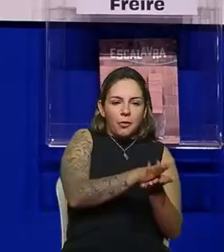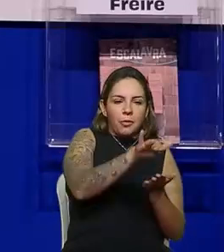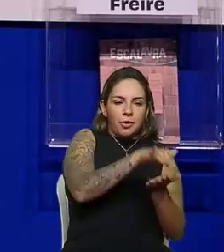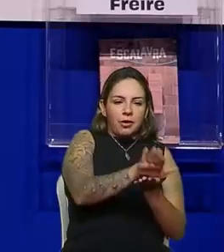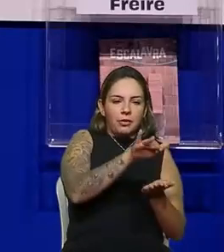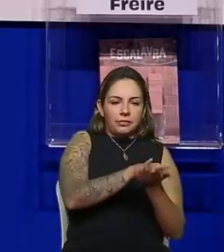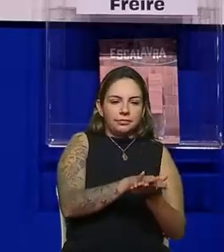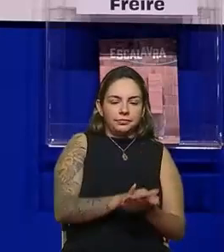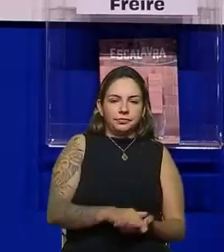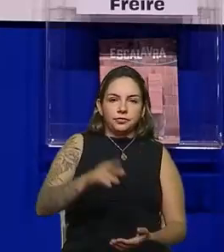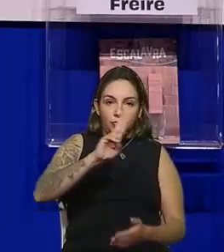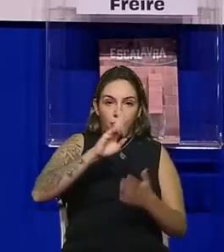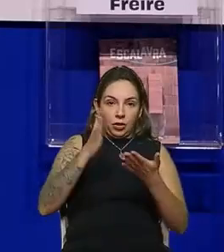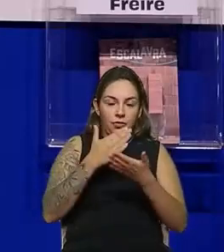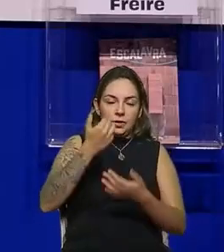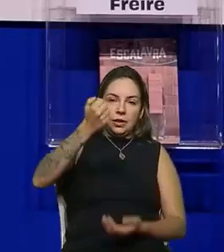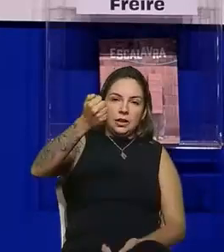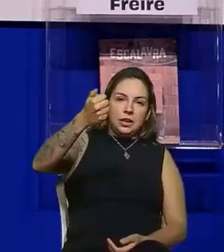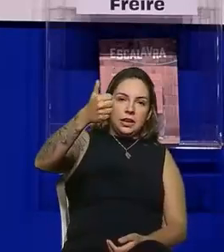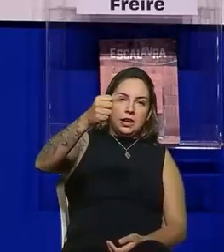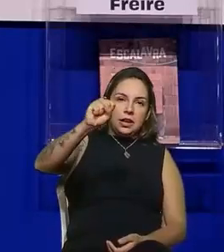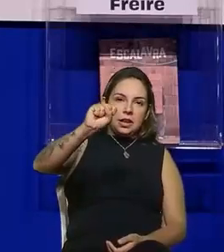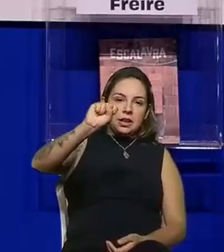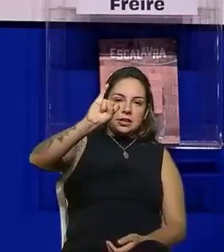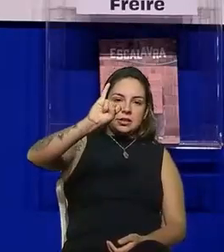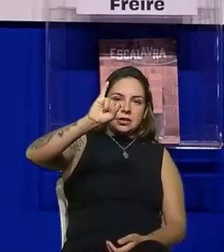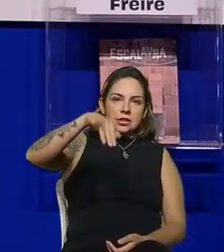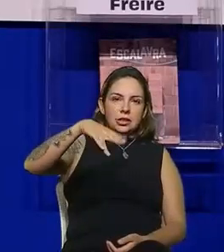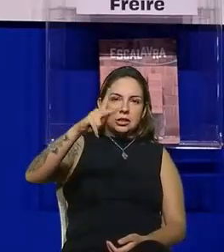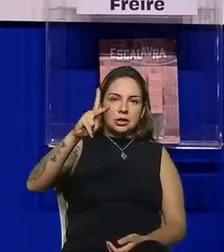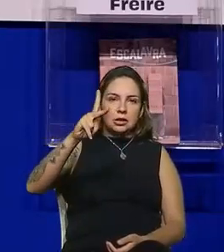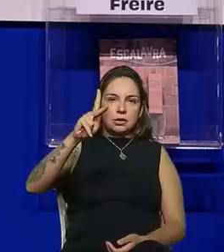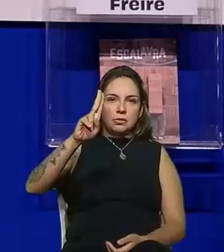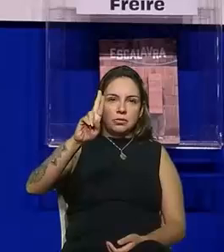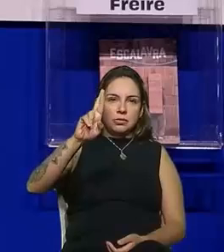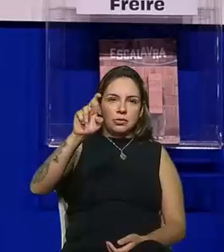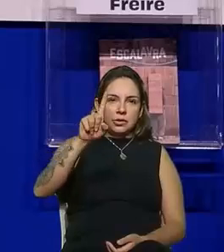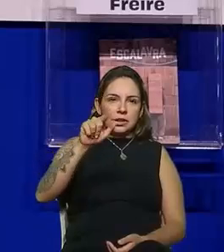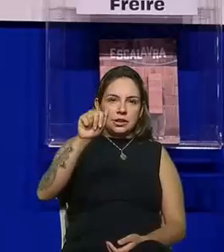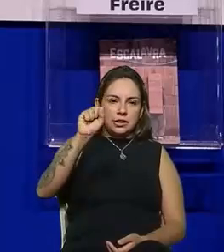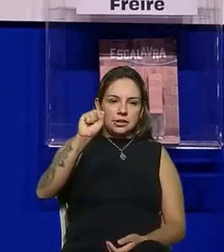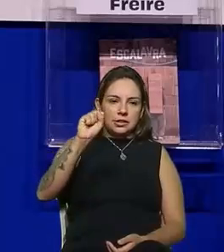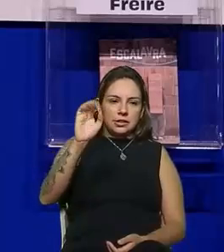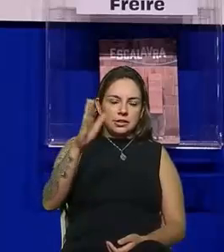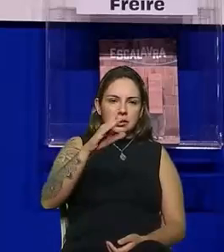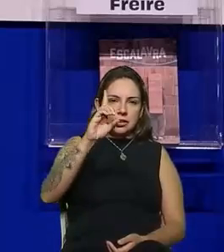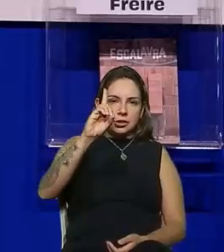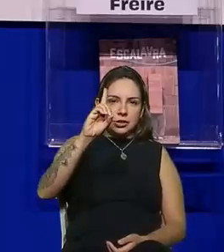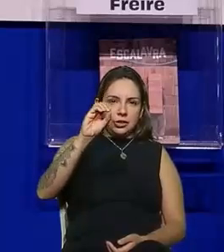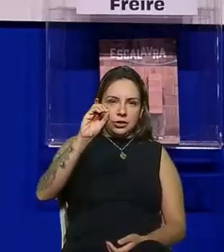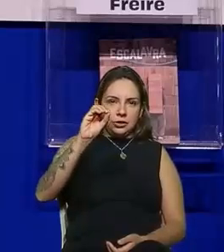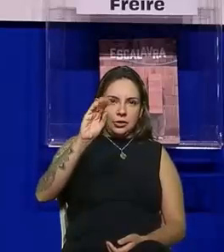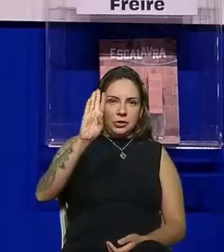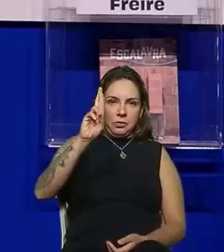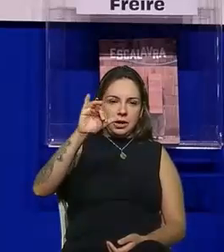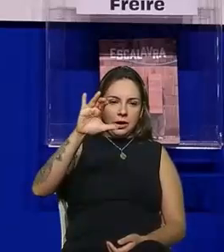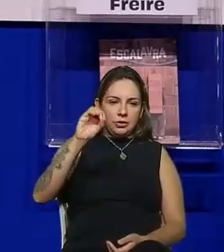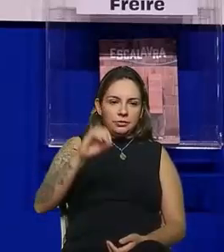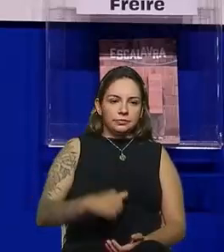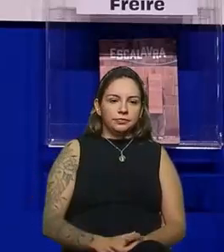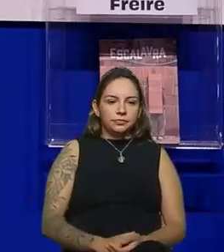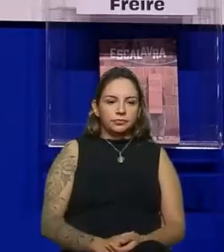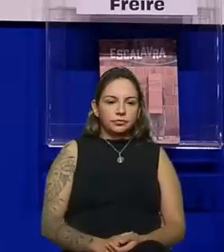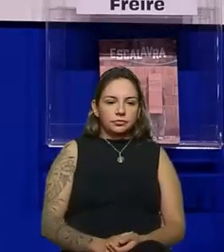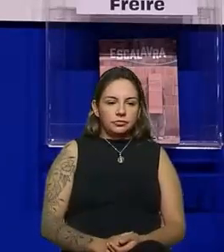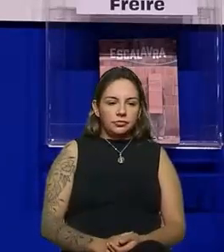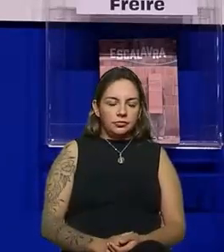As Impurezas do Branco, pela José Olímpio, e a edição com uma péssima revisão, e eu que sou um revisor